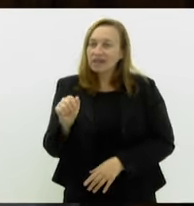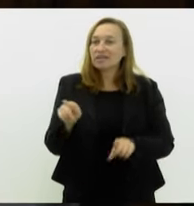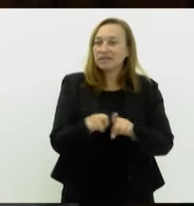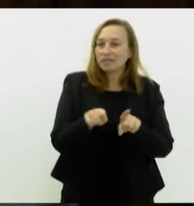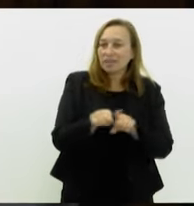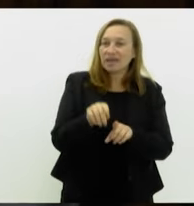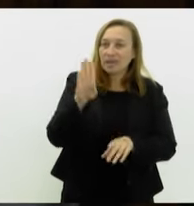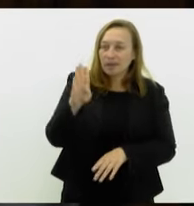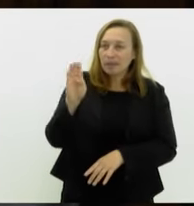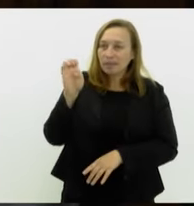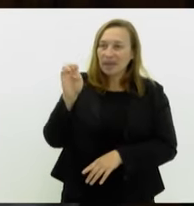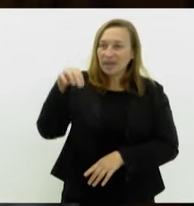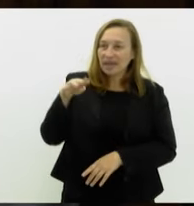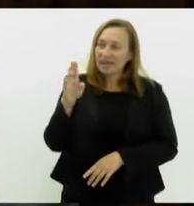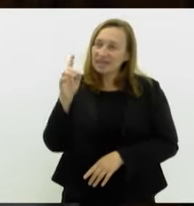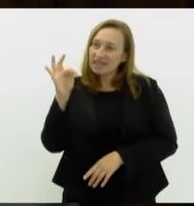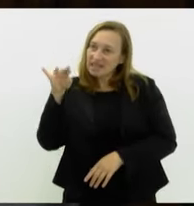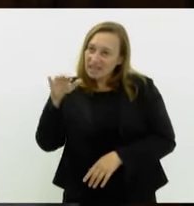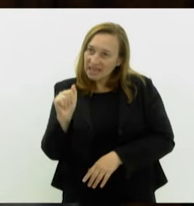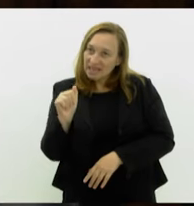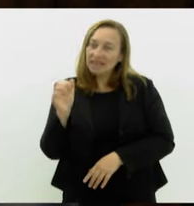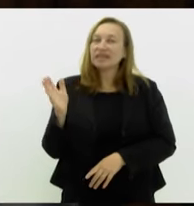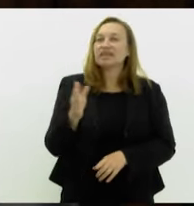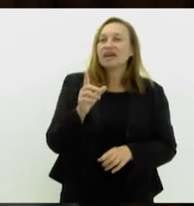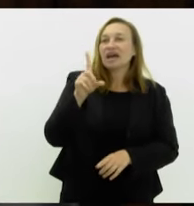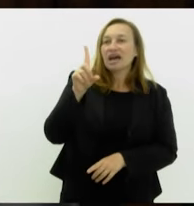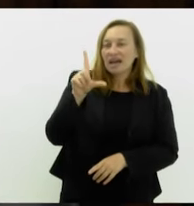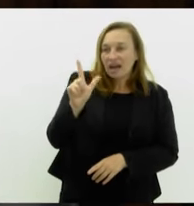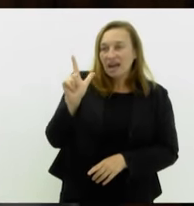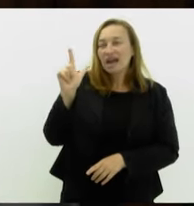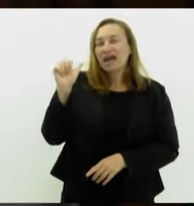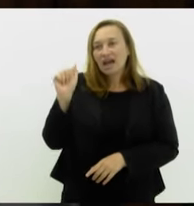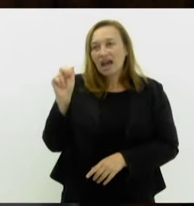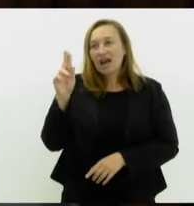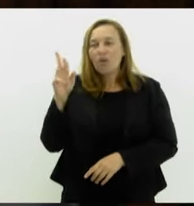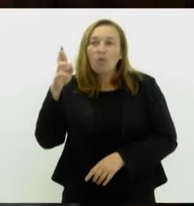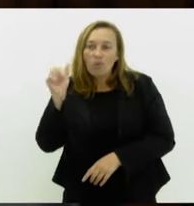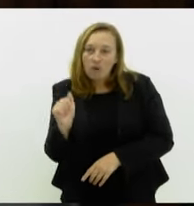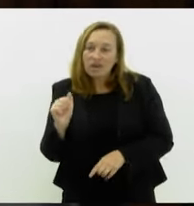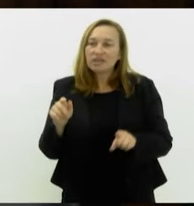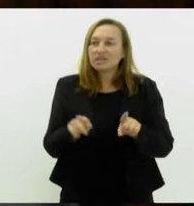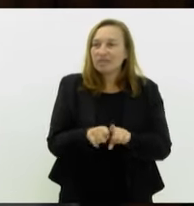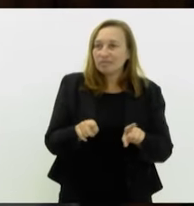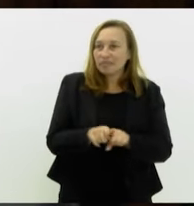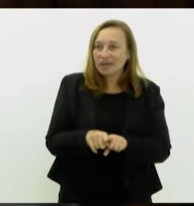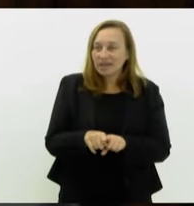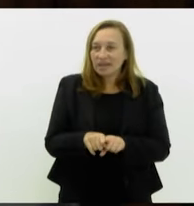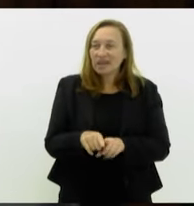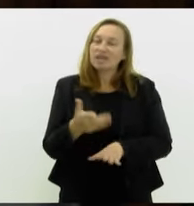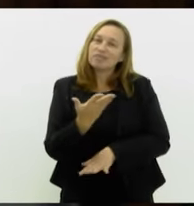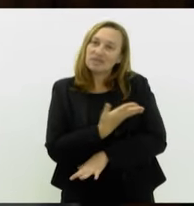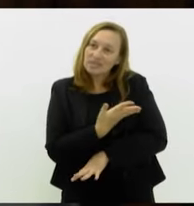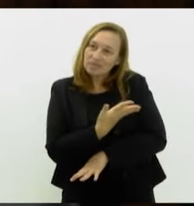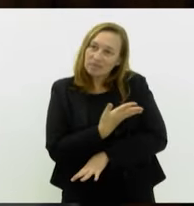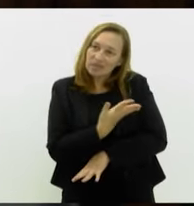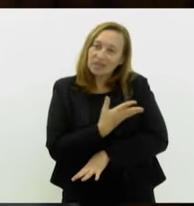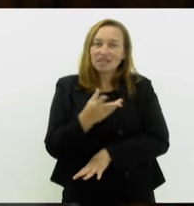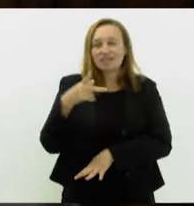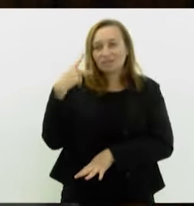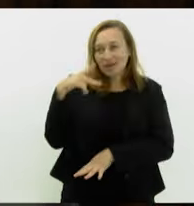Silva deputada Laura Carneiro deputada Jandira fegari e saudar individualmente as minhas companheiras de